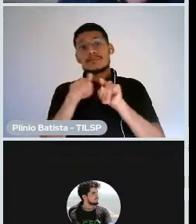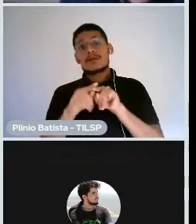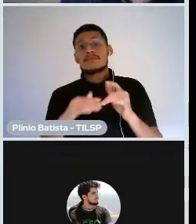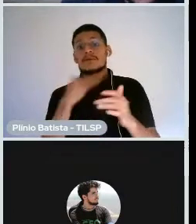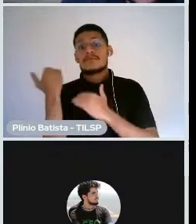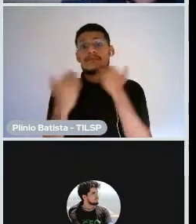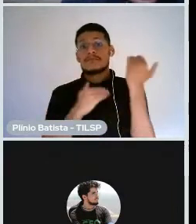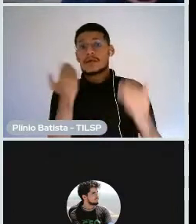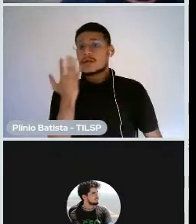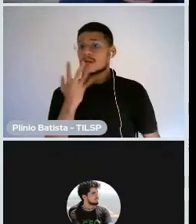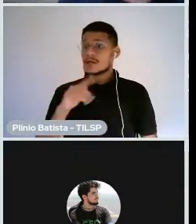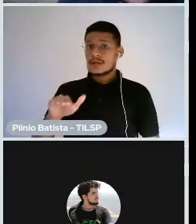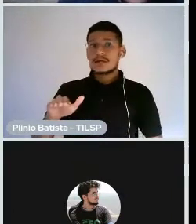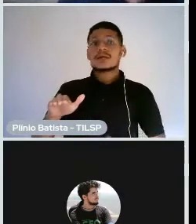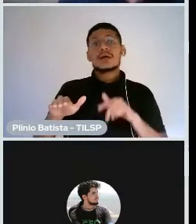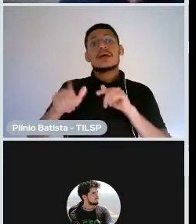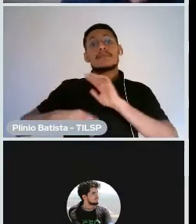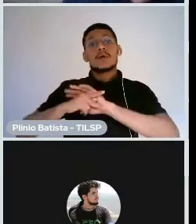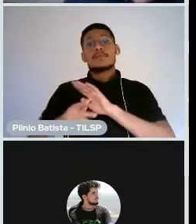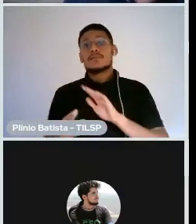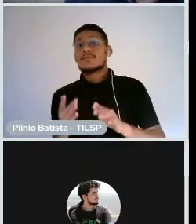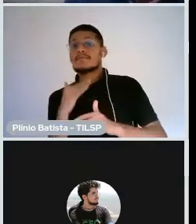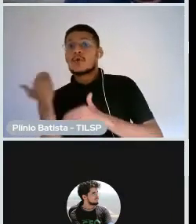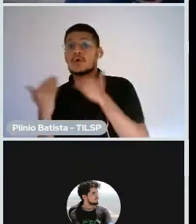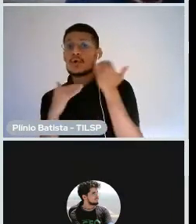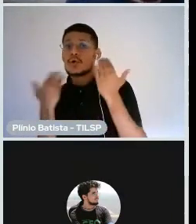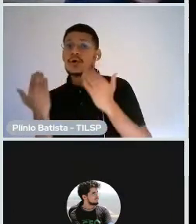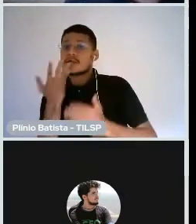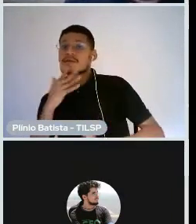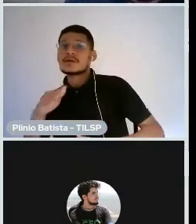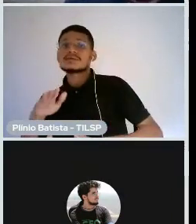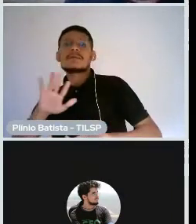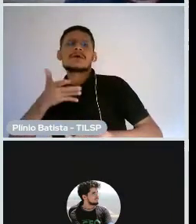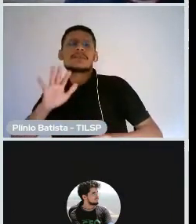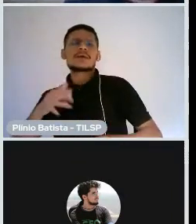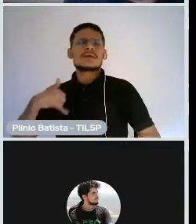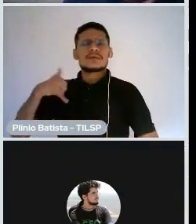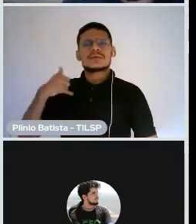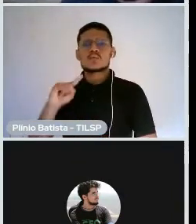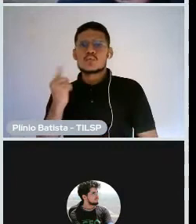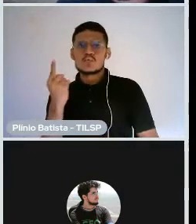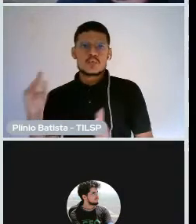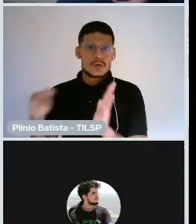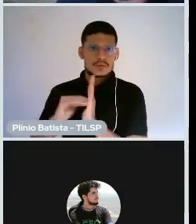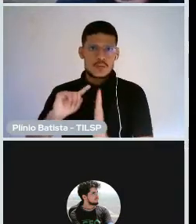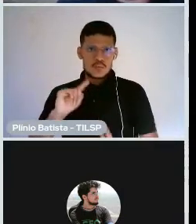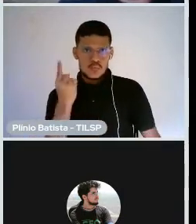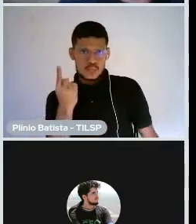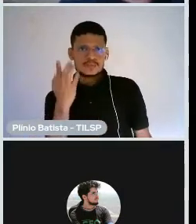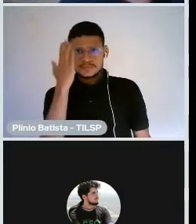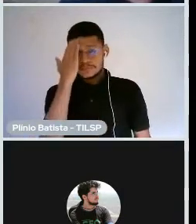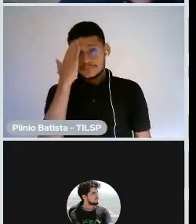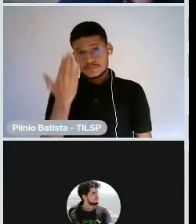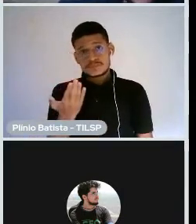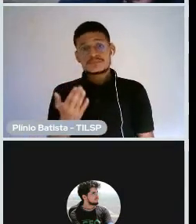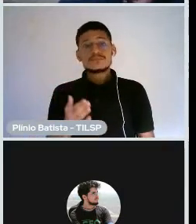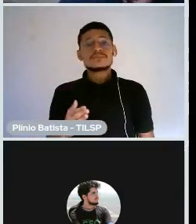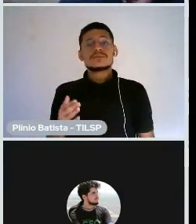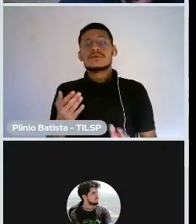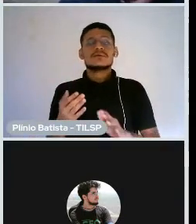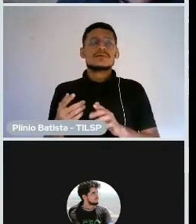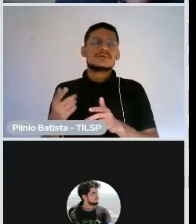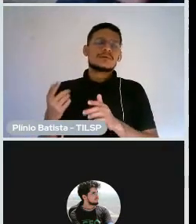infantil é o óbito de crianças com menos de 1 ano. Isso é uma taxa que está totalmente ligada à questão também